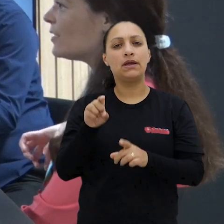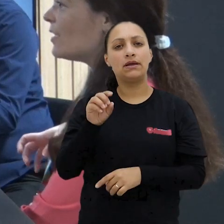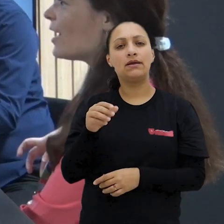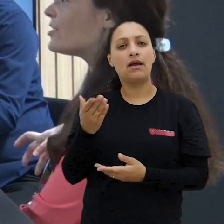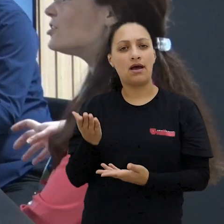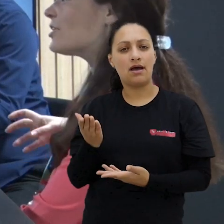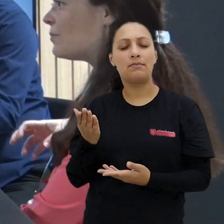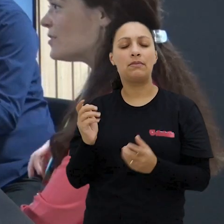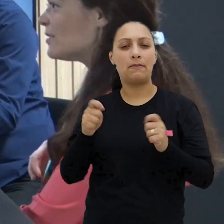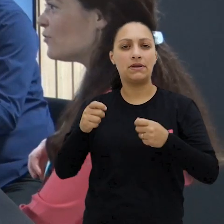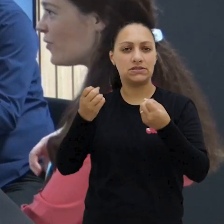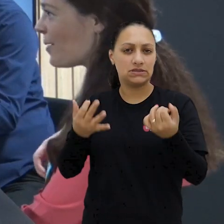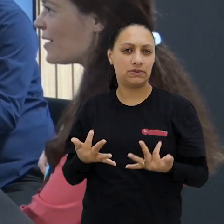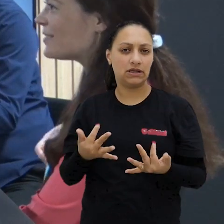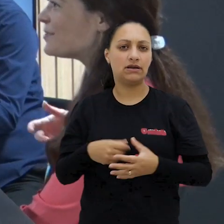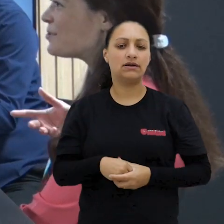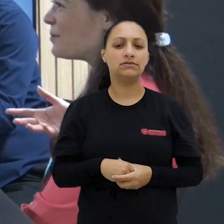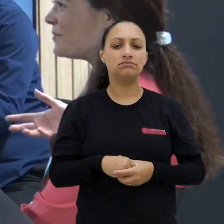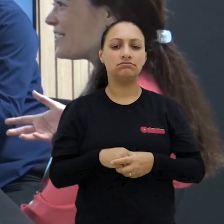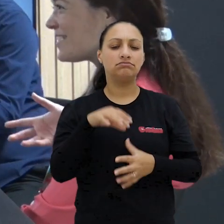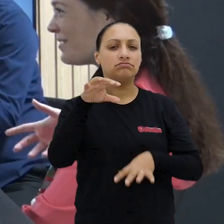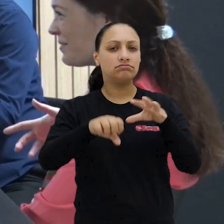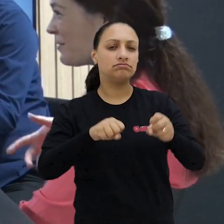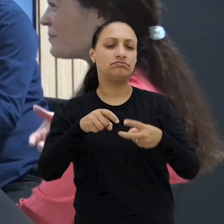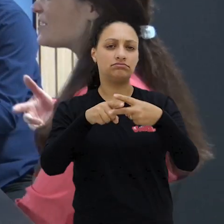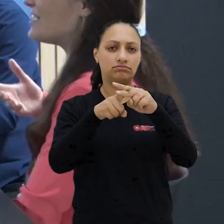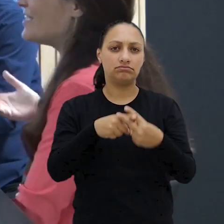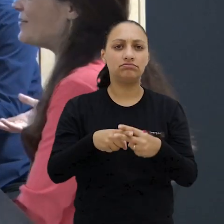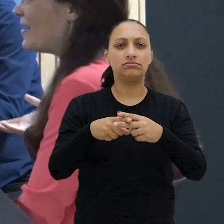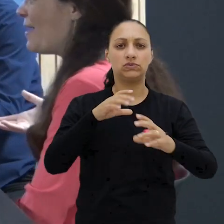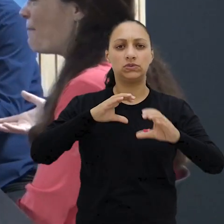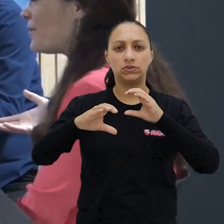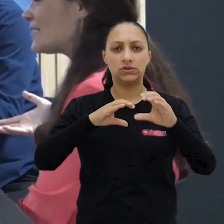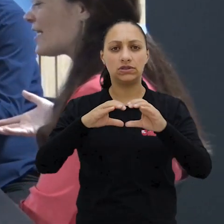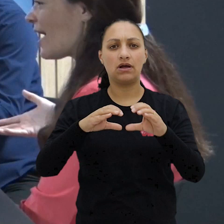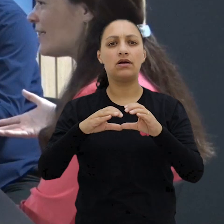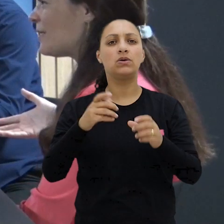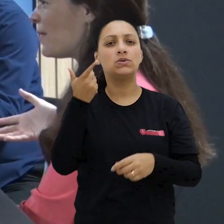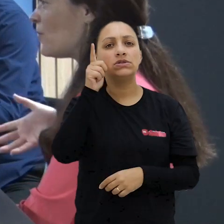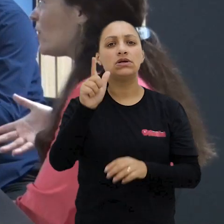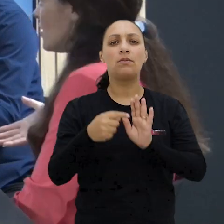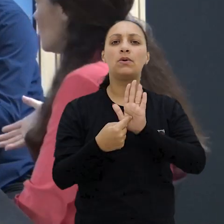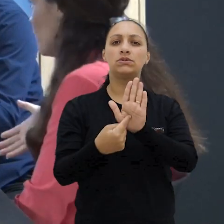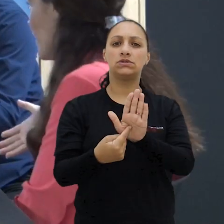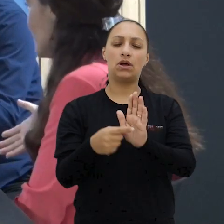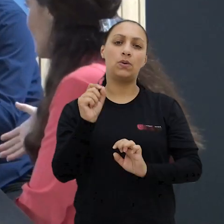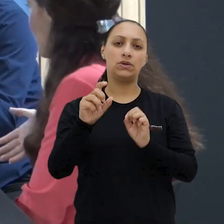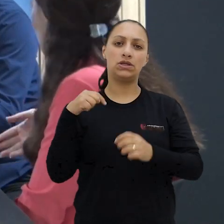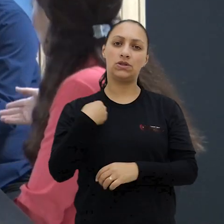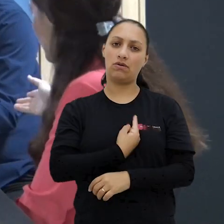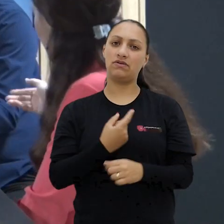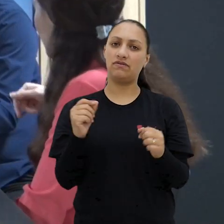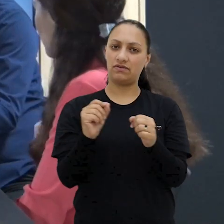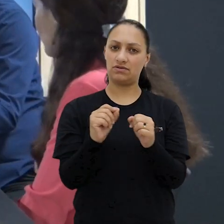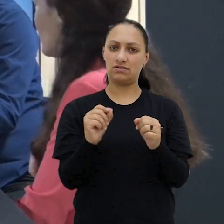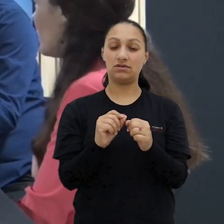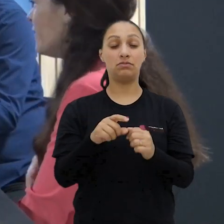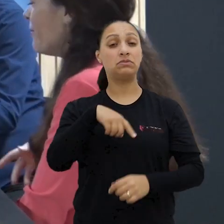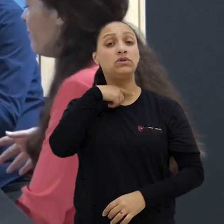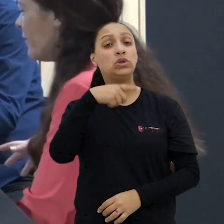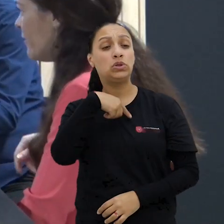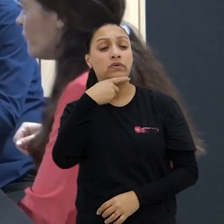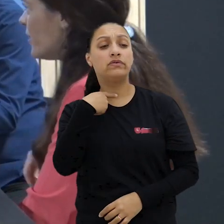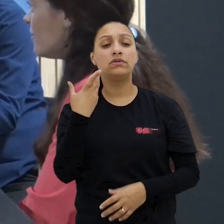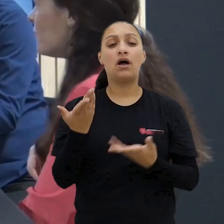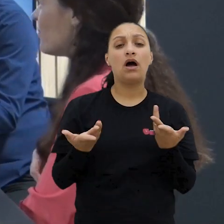pouquinho melhor também, a gente está buscando ferramentas de comunicação que consigam mostrar também o que a gente faz, porque fica aquela